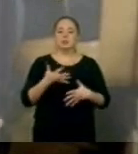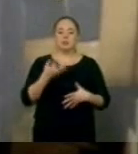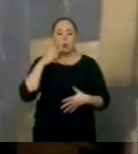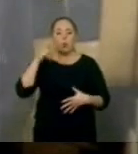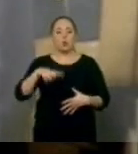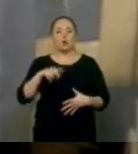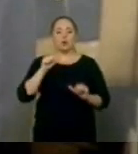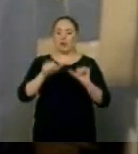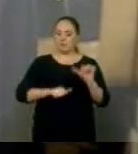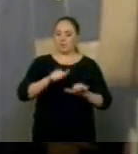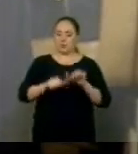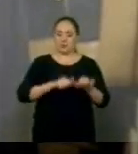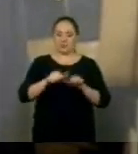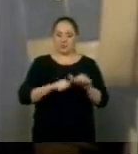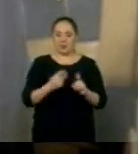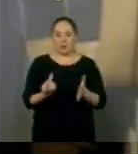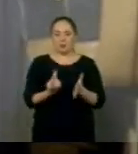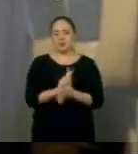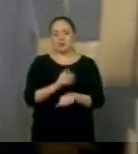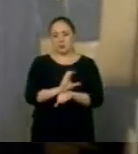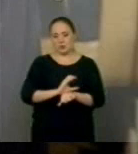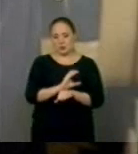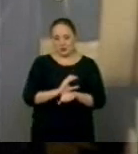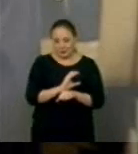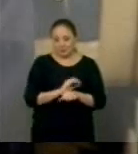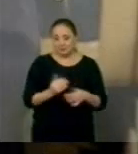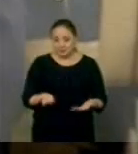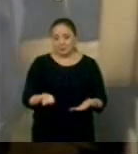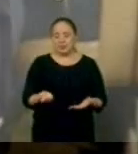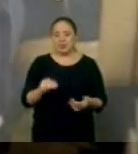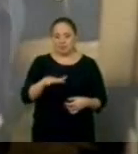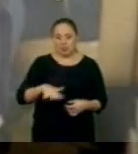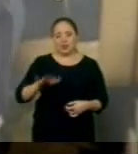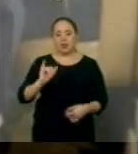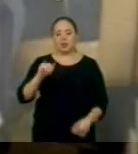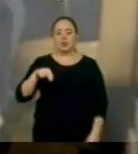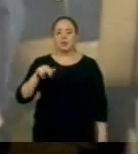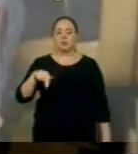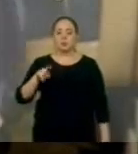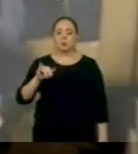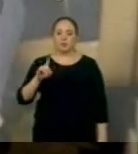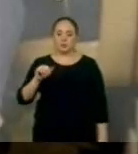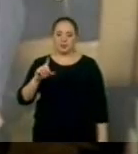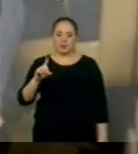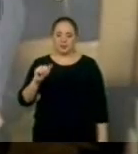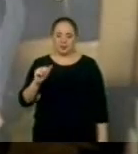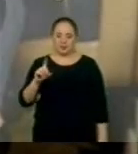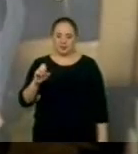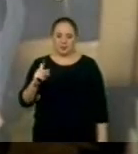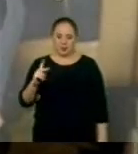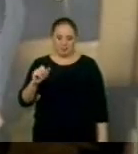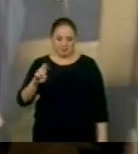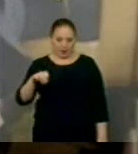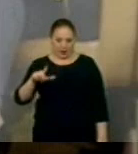consideração as mudanças que foram sofridas pela Constituição da República em matéria de imunidade parlamentar. Porque até o advento da